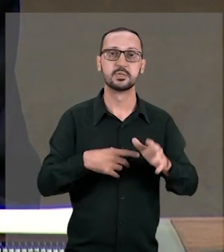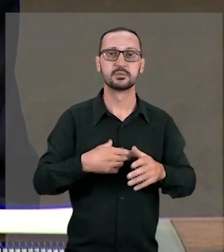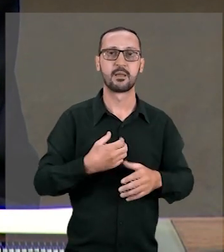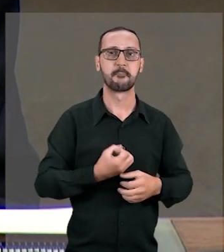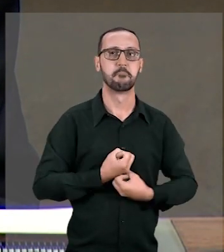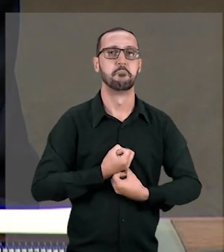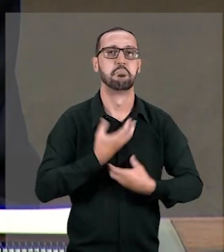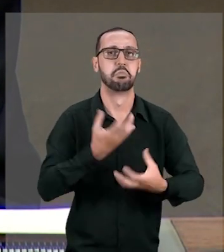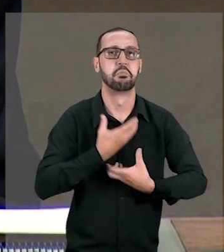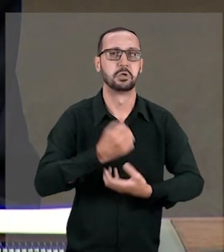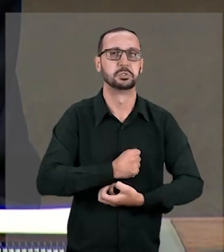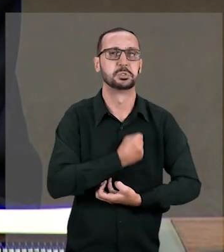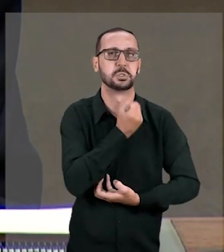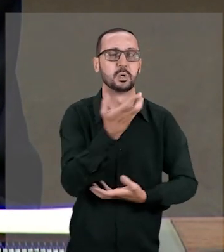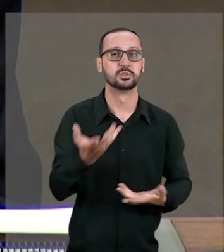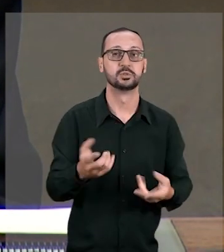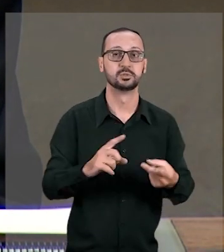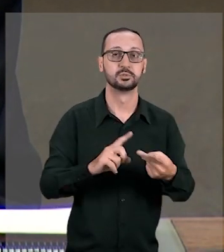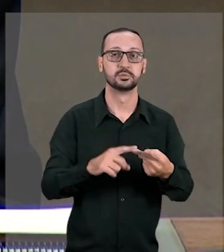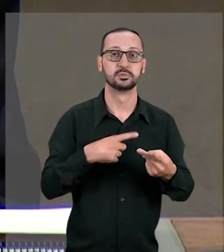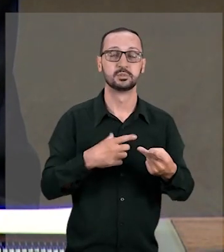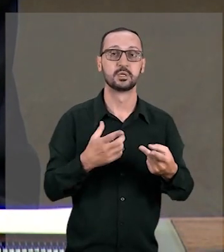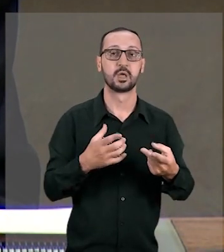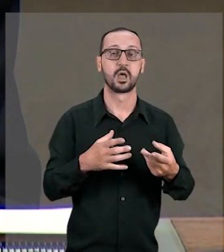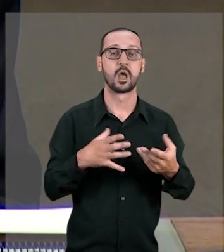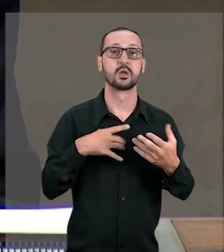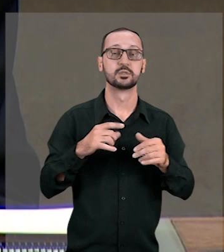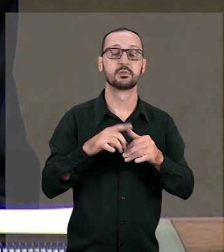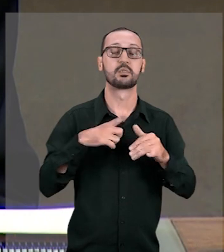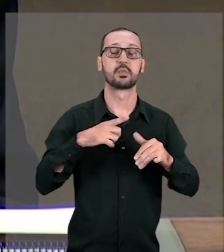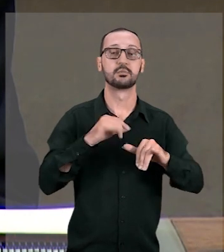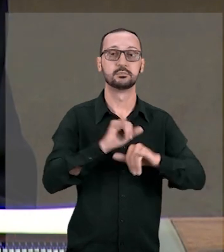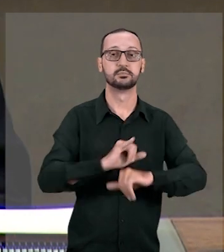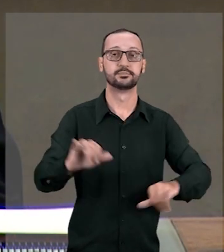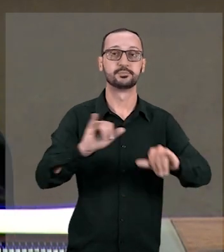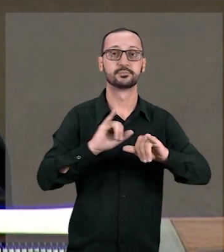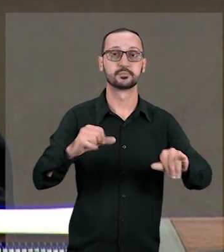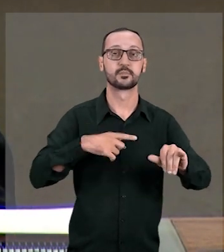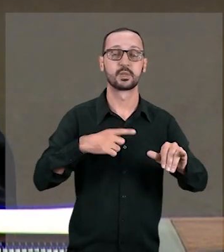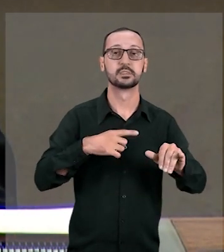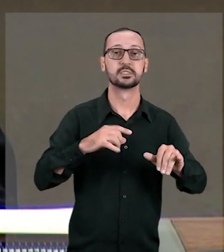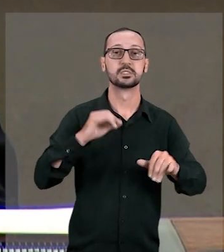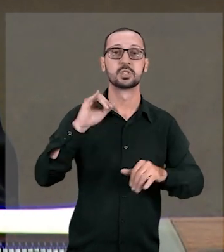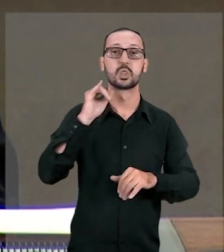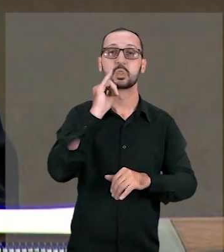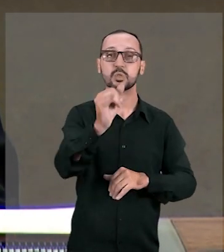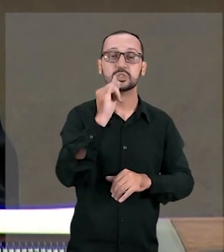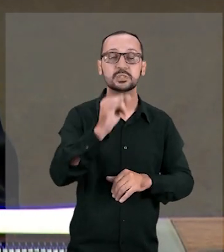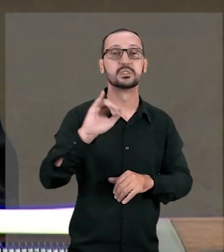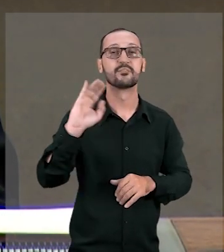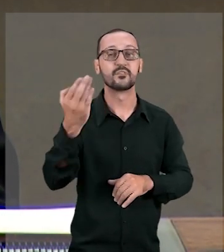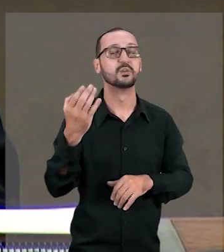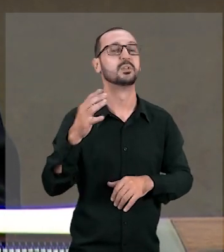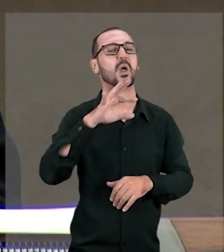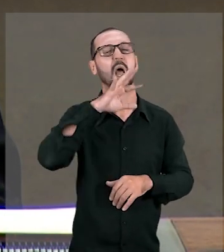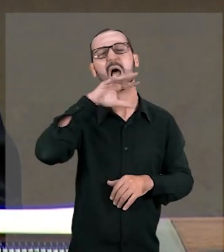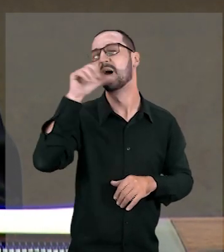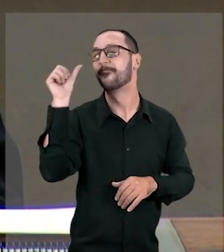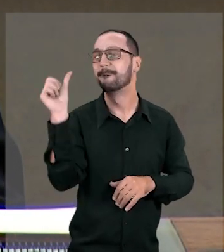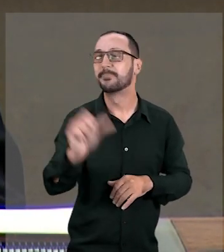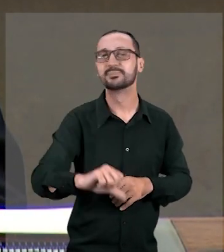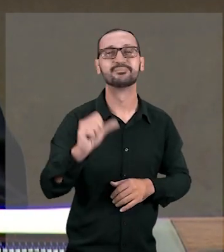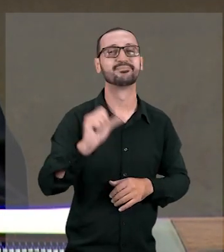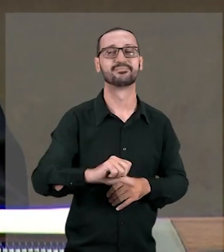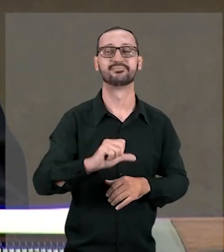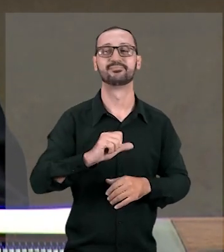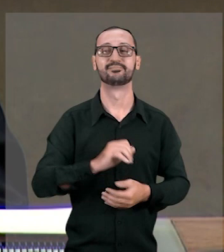são ruins, as campanhas de desinformação, que aqui nós chamamos de fake news, é muito ruim.